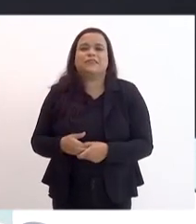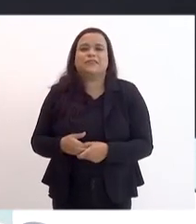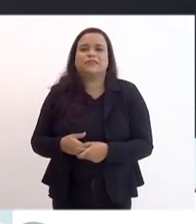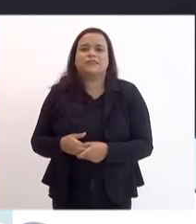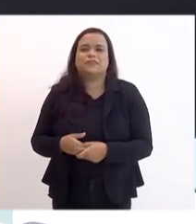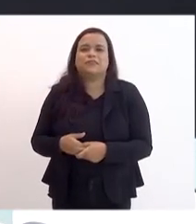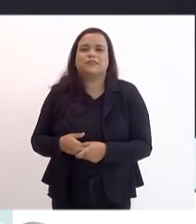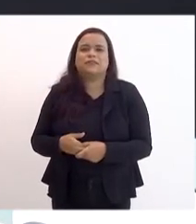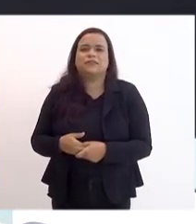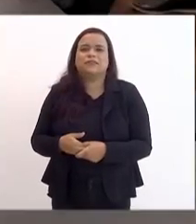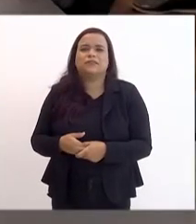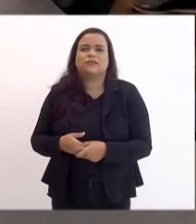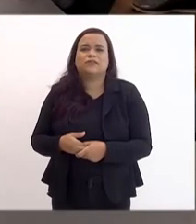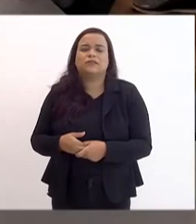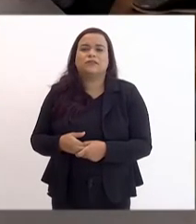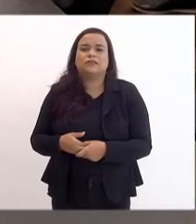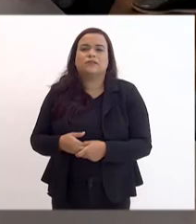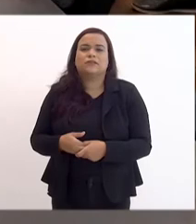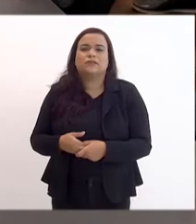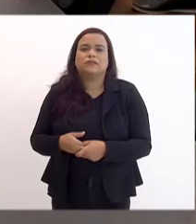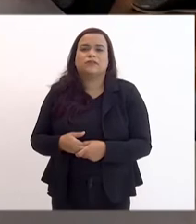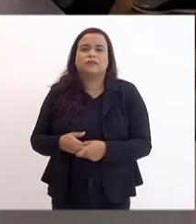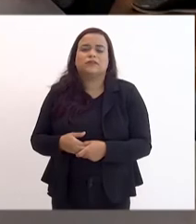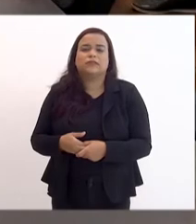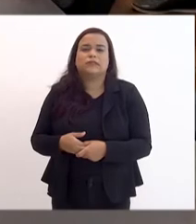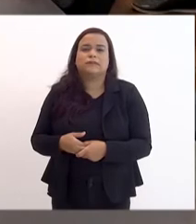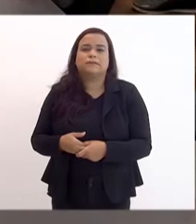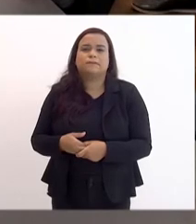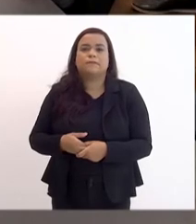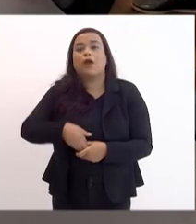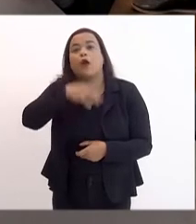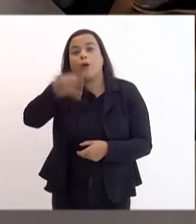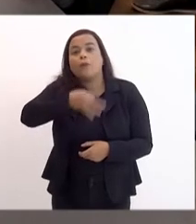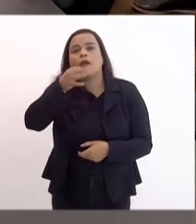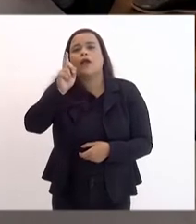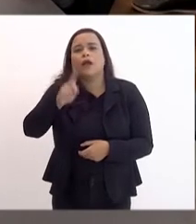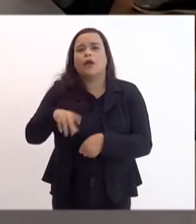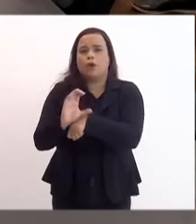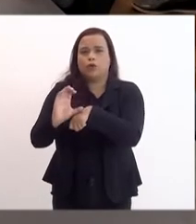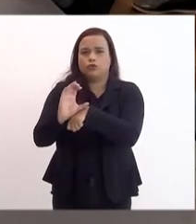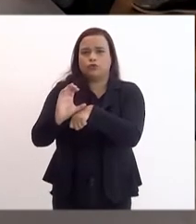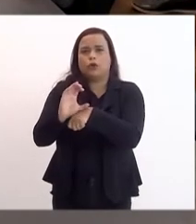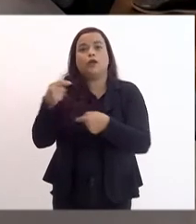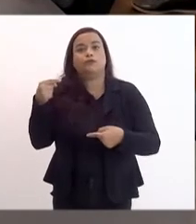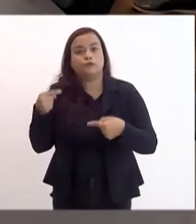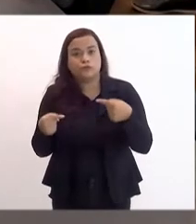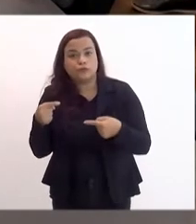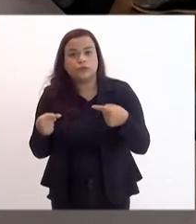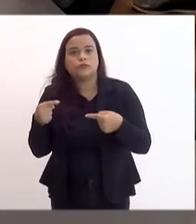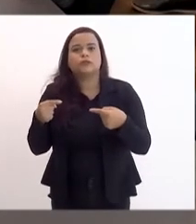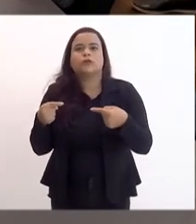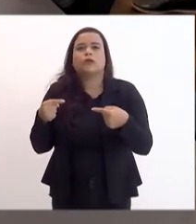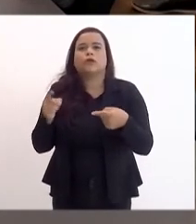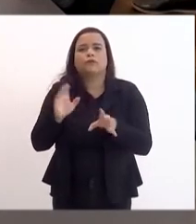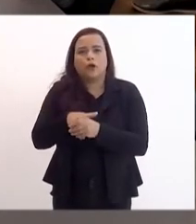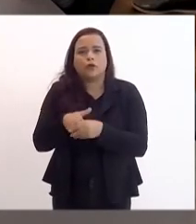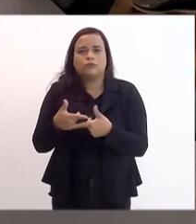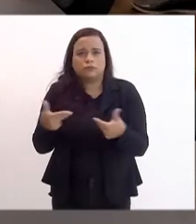música gospel. Tentando, fazendo isso. Parecer, então, pela constitucionalidade, em discussão e em votação,